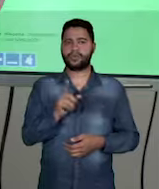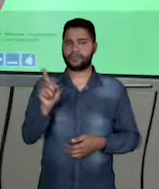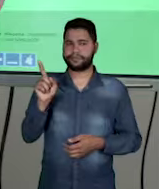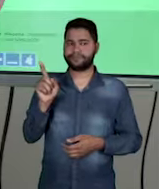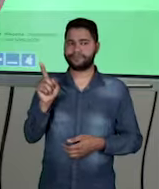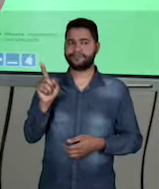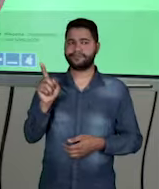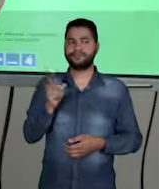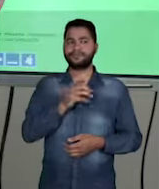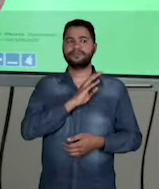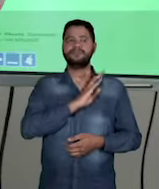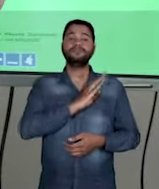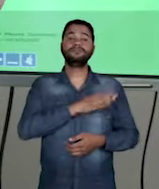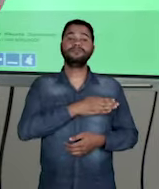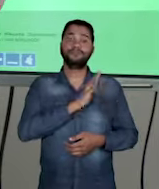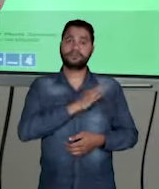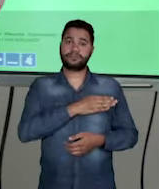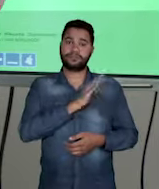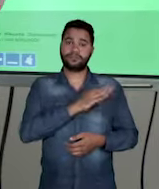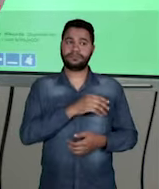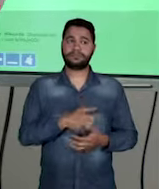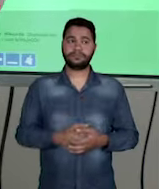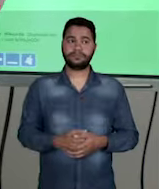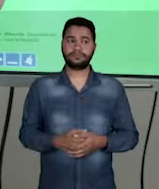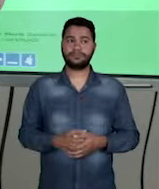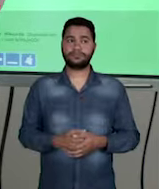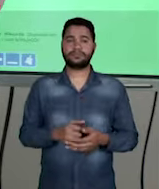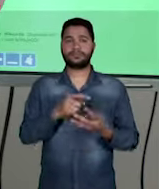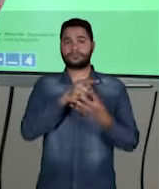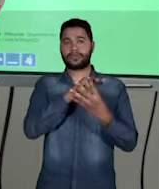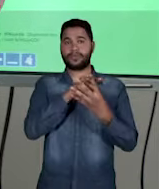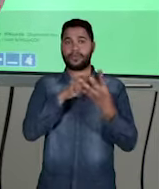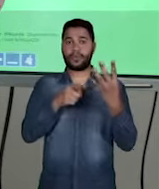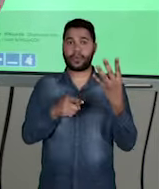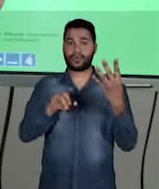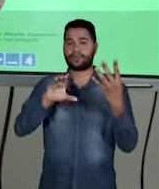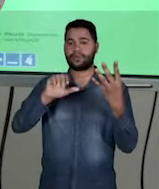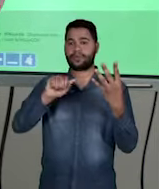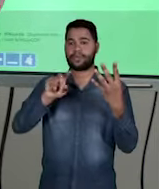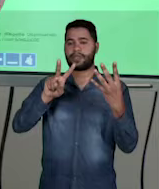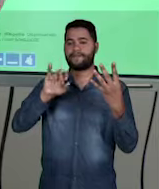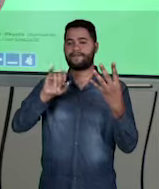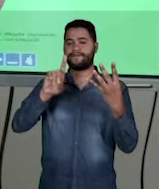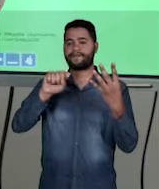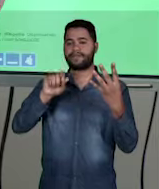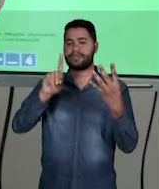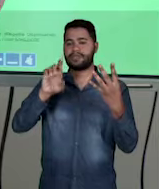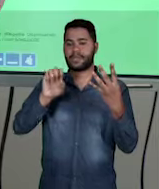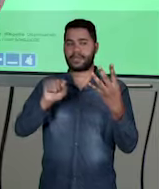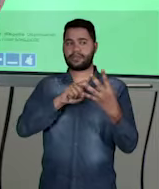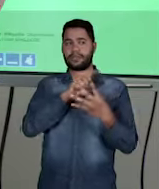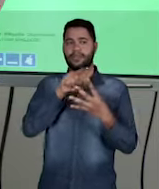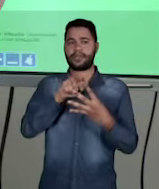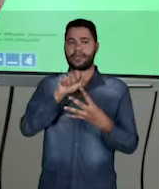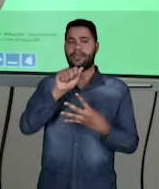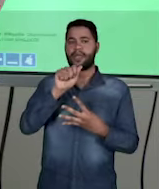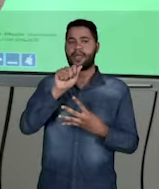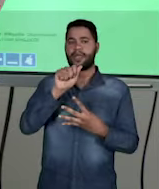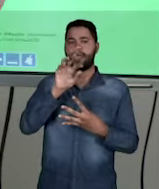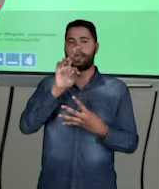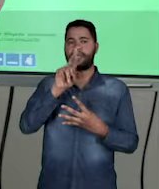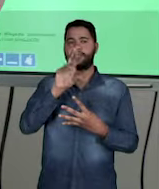O nosso coração é formado por 4 cavidades. Nós temos átrio direito